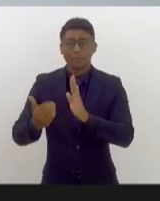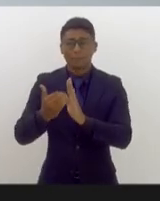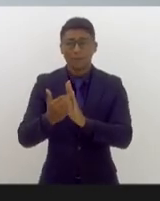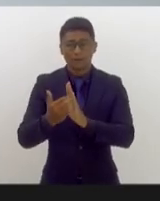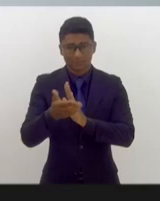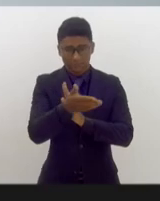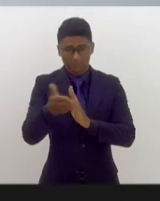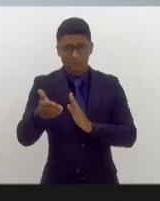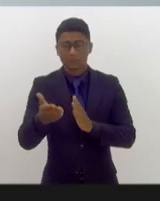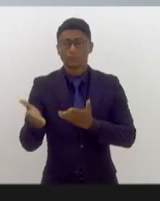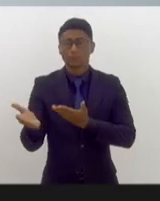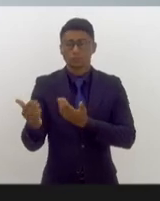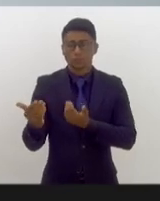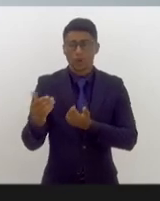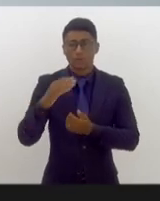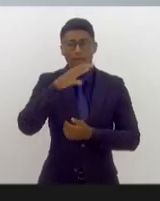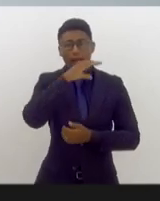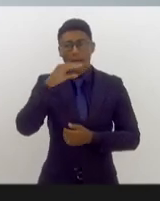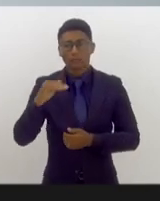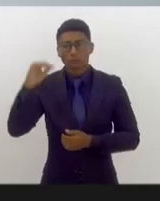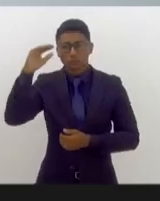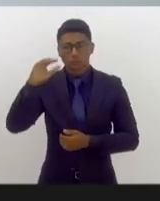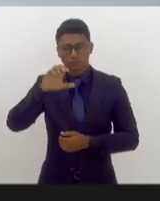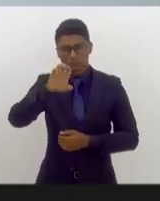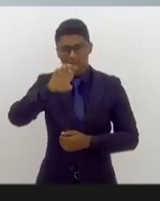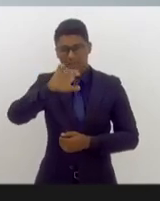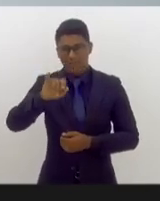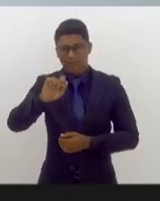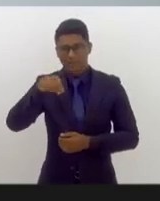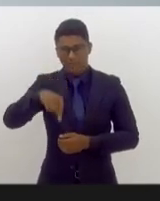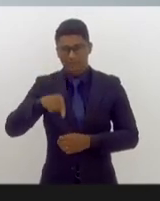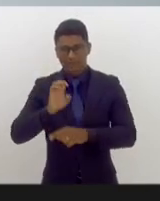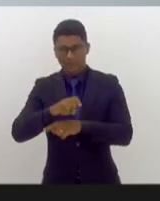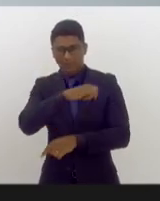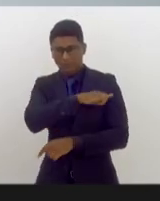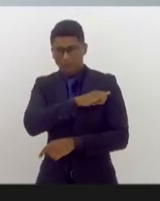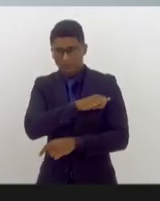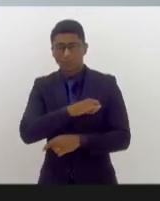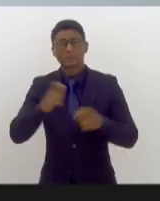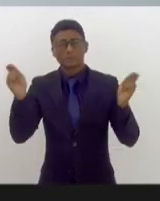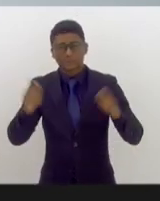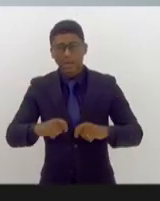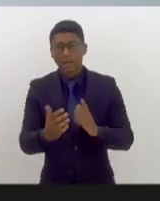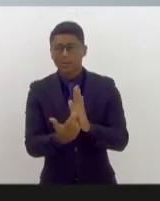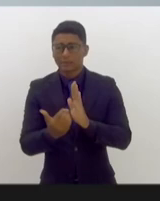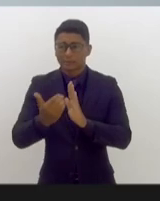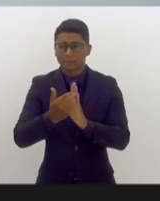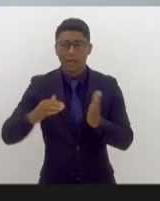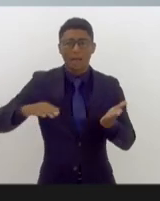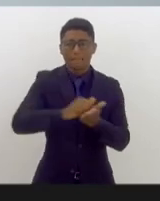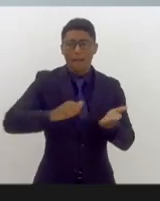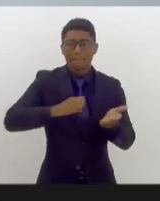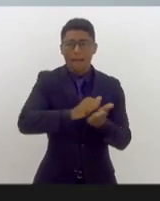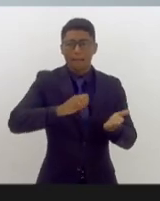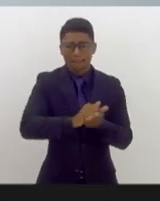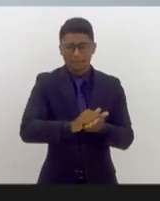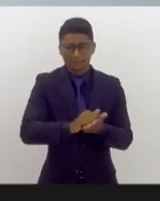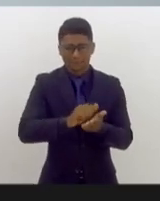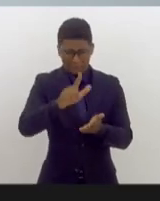de jovens e adultos no âmbito do Estado do Rio de Janeiro e que efetivamente não está sendo